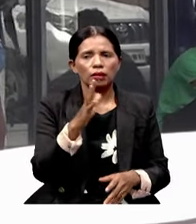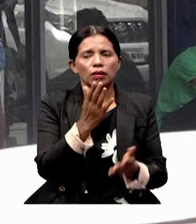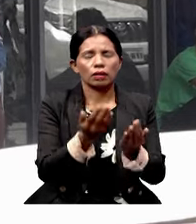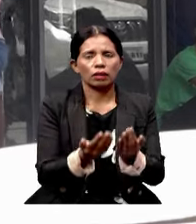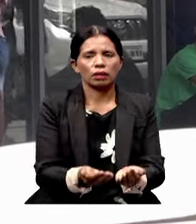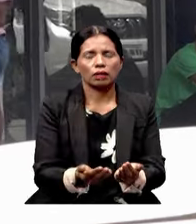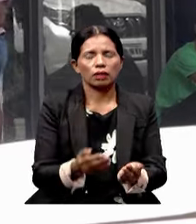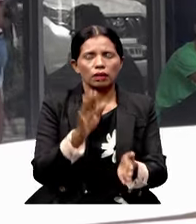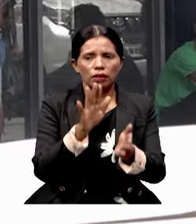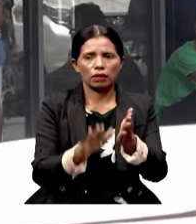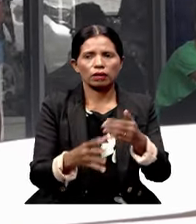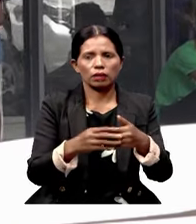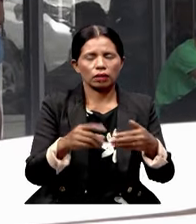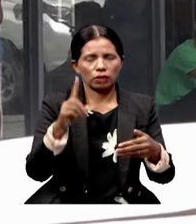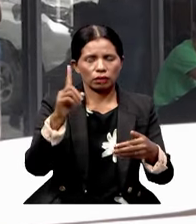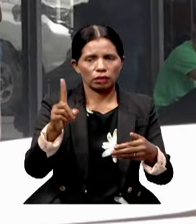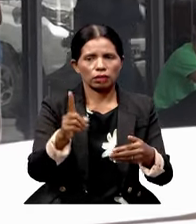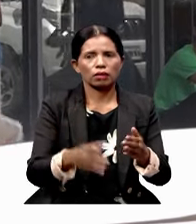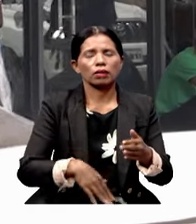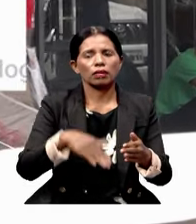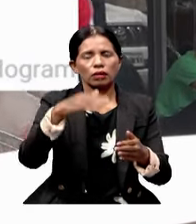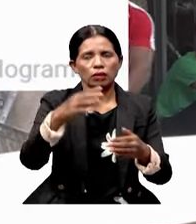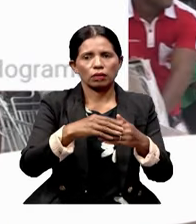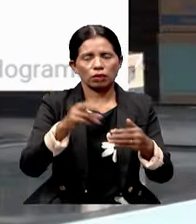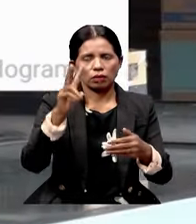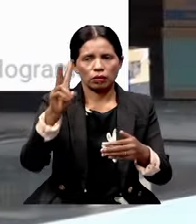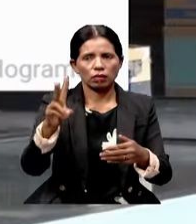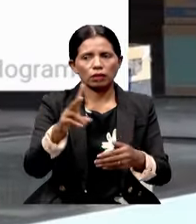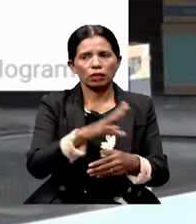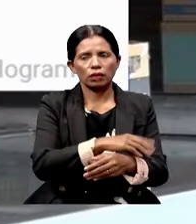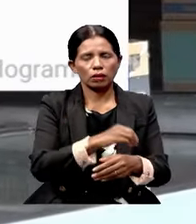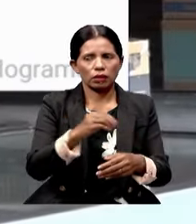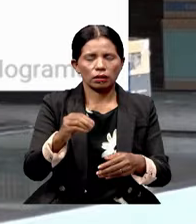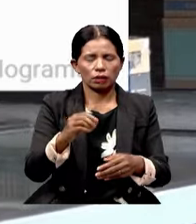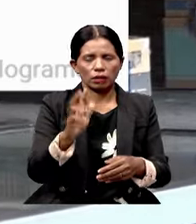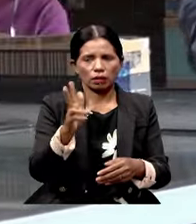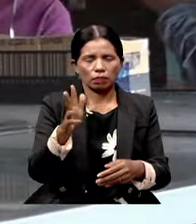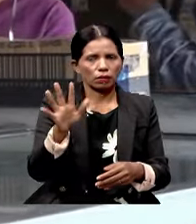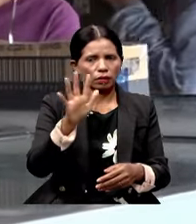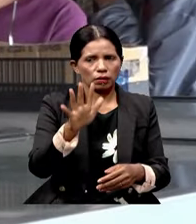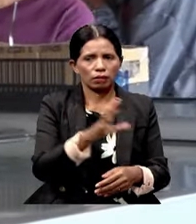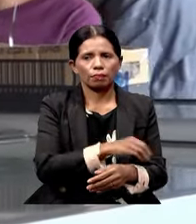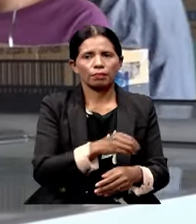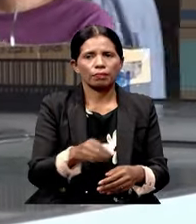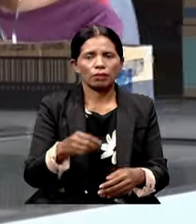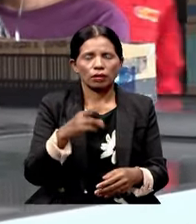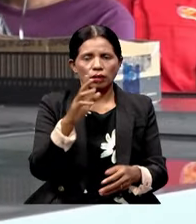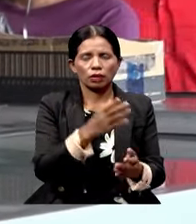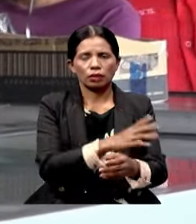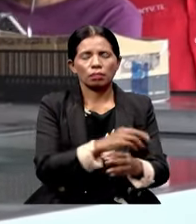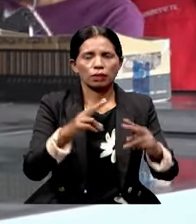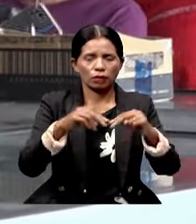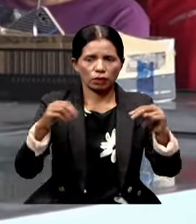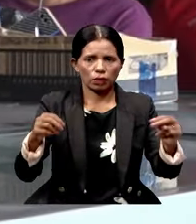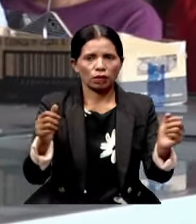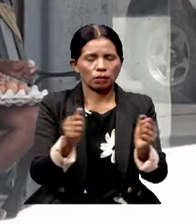folin kik dólar ida no folin asliu dólar rua centavos tolunu resen lima. Manu tolun unidade sanulu folin